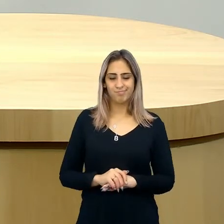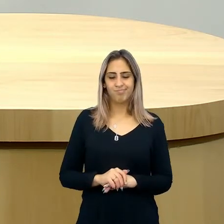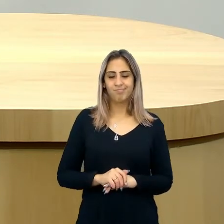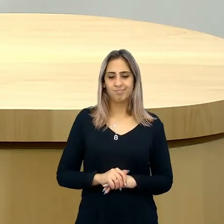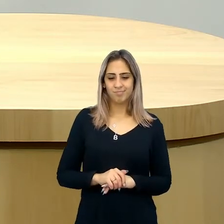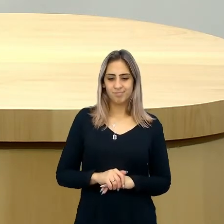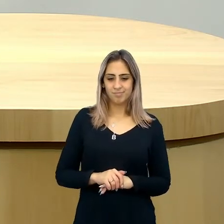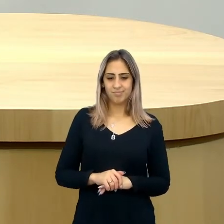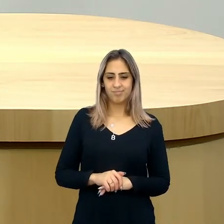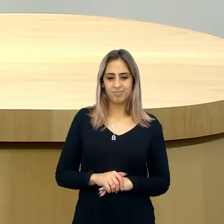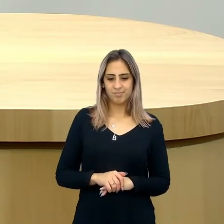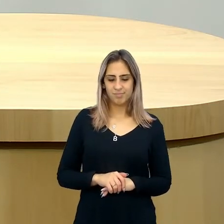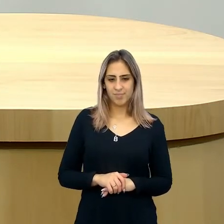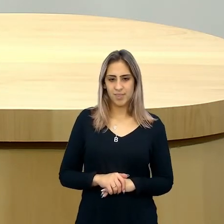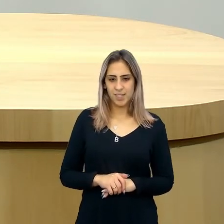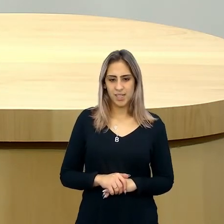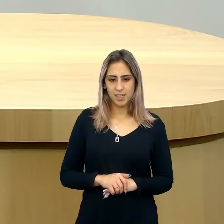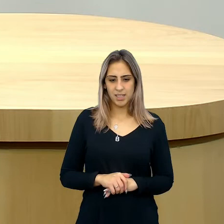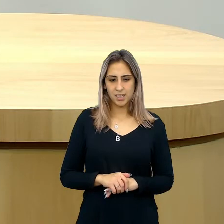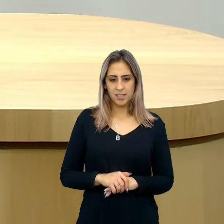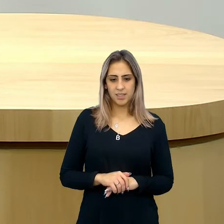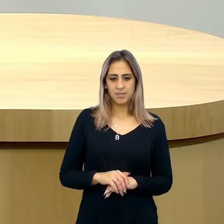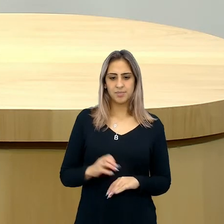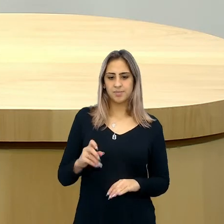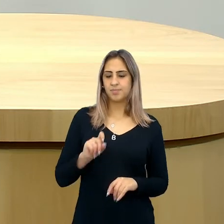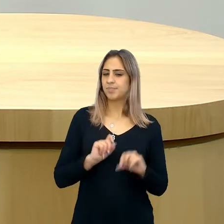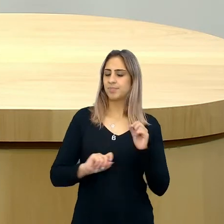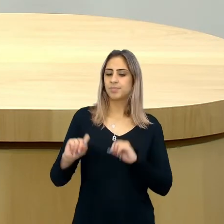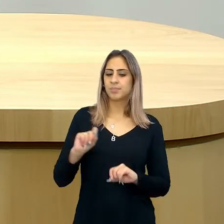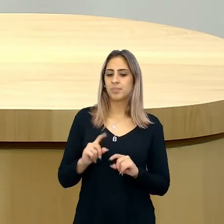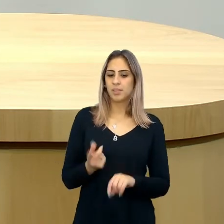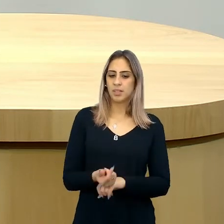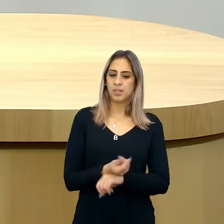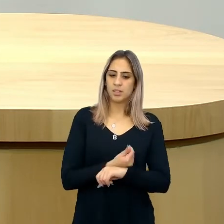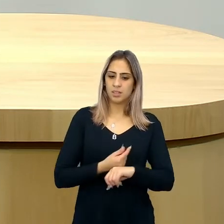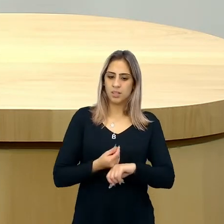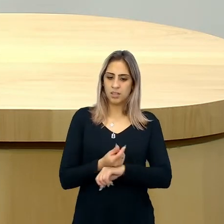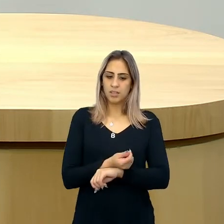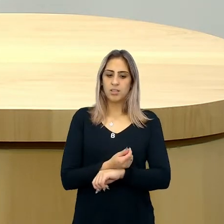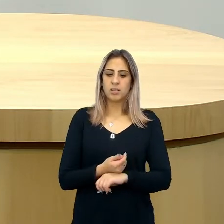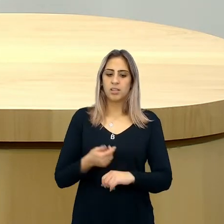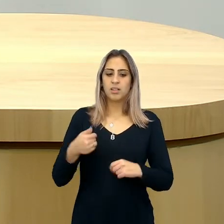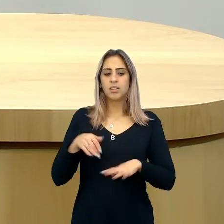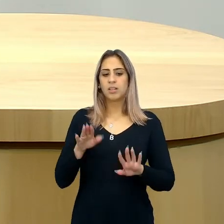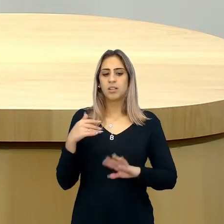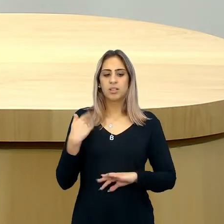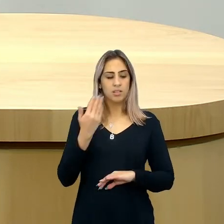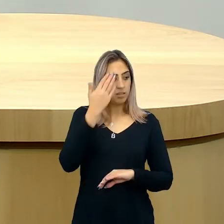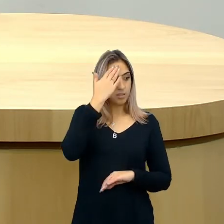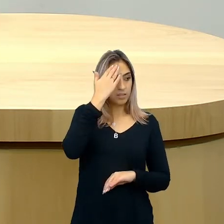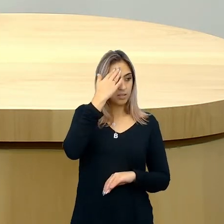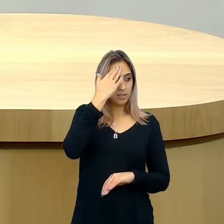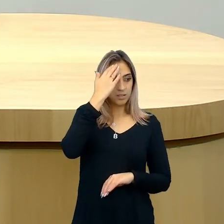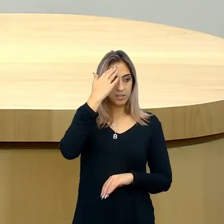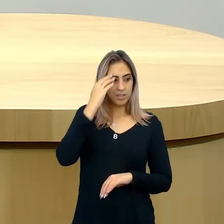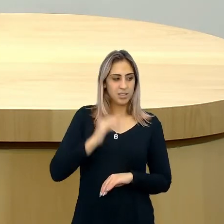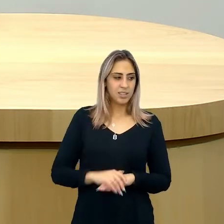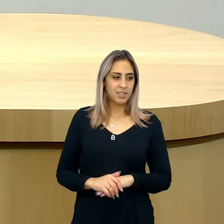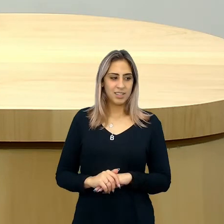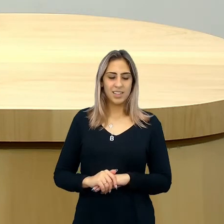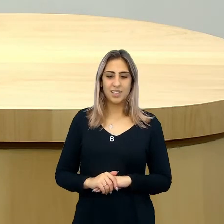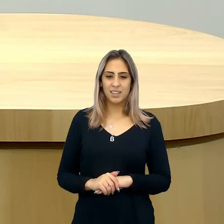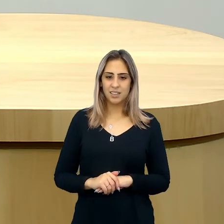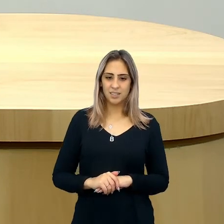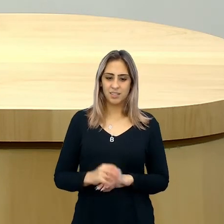e as informações sobre o cotidiano são o novo ativo do capitalismo, né? E como a gente sabe, o capitalismo é um sistema econômico que,